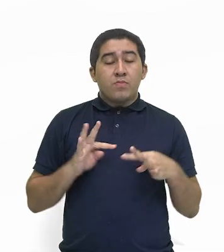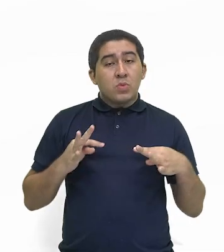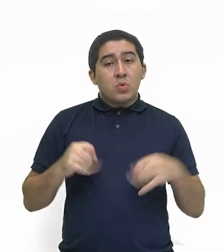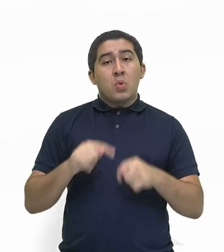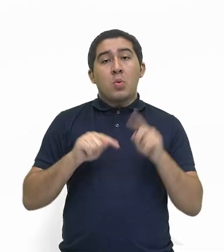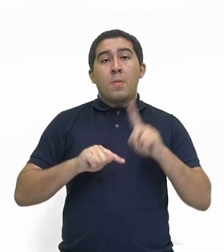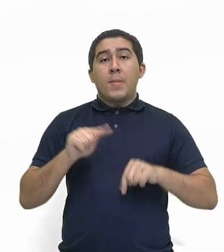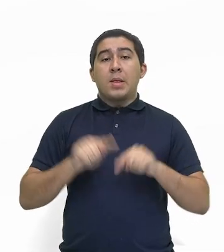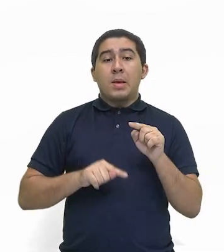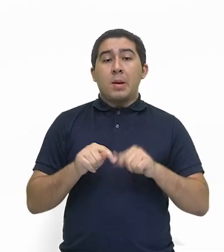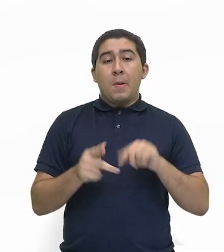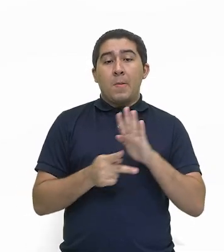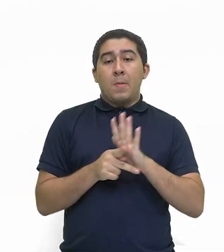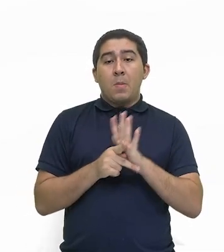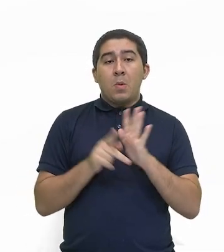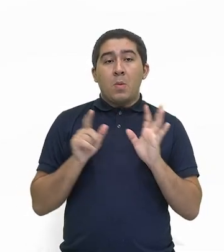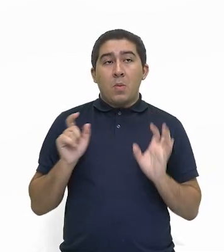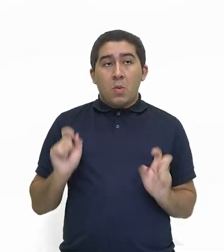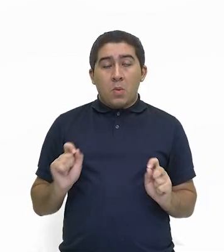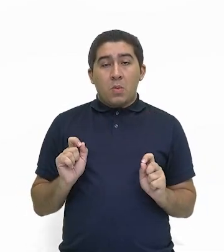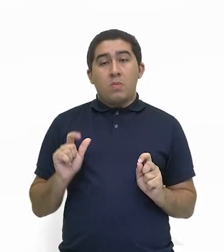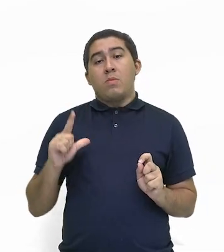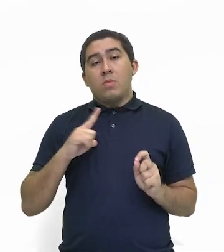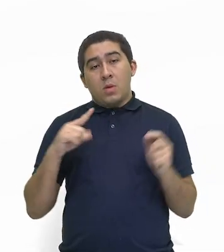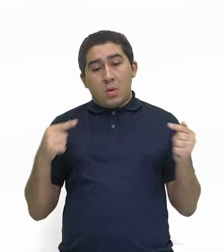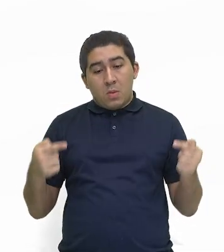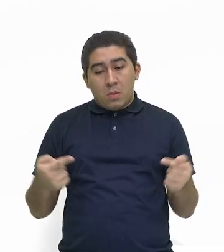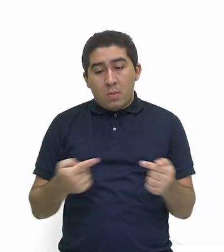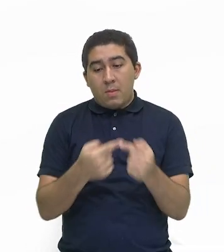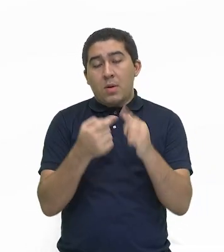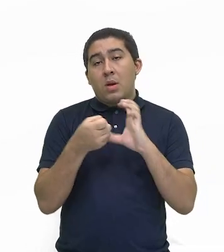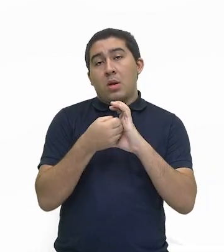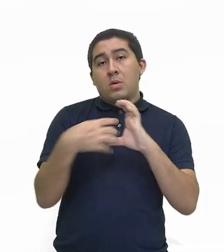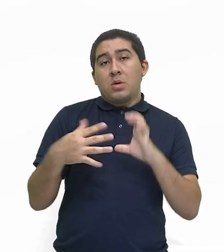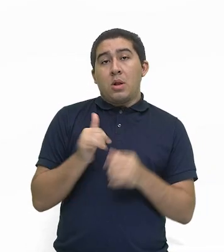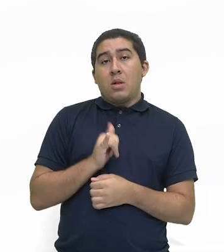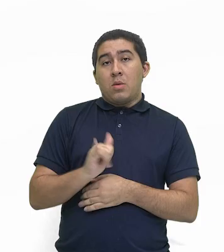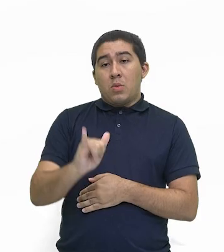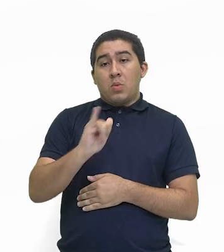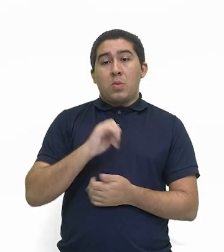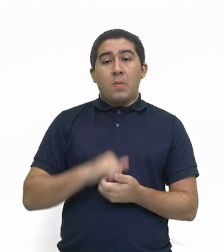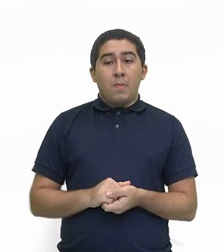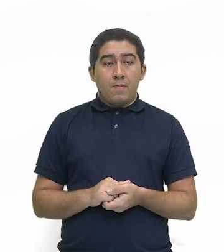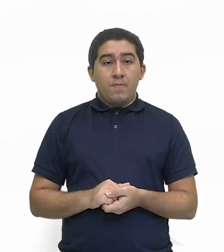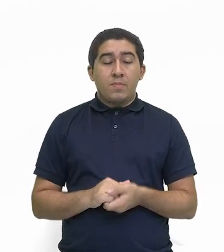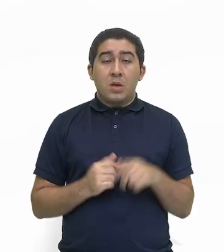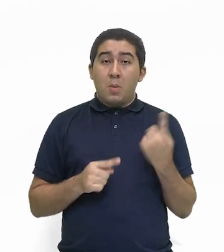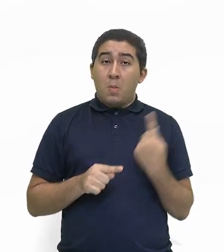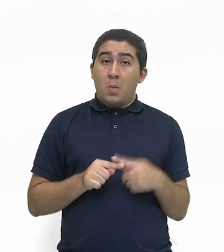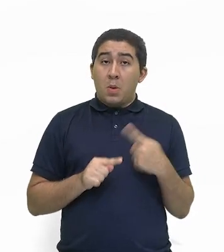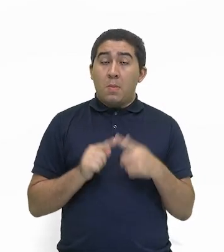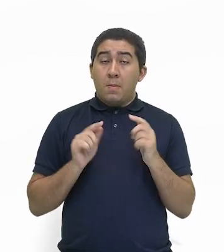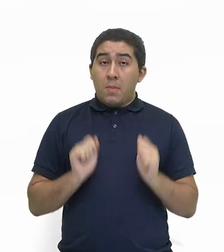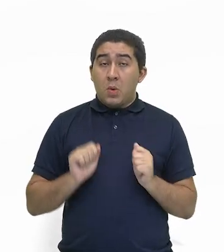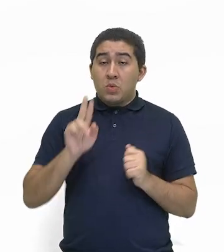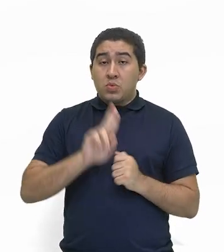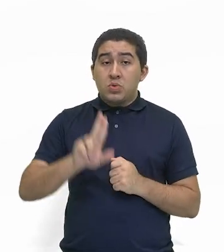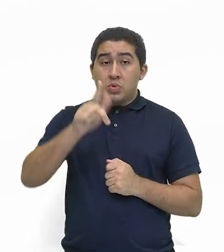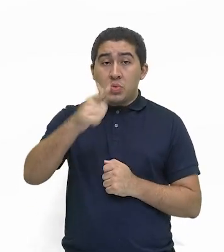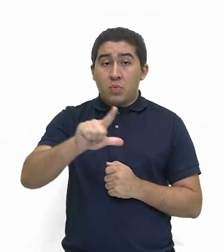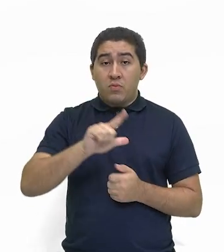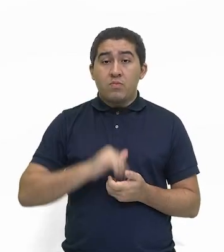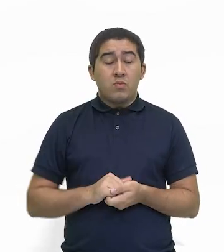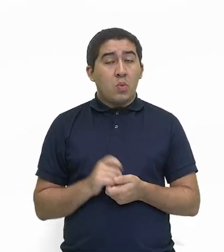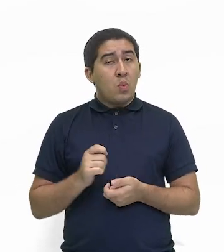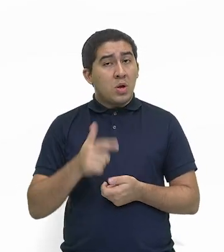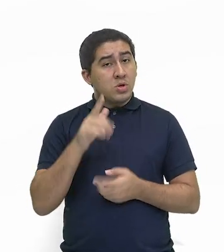os materiais que compõem um eletrônico, né? E por quê? Porque eles podem ser reaproveitados, quase